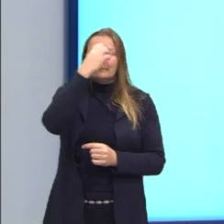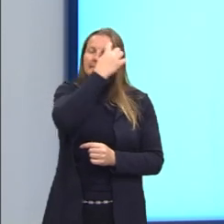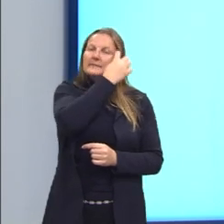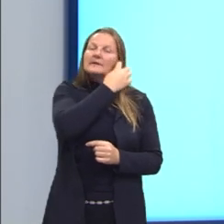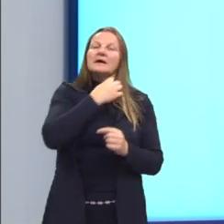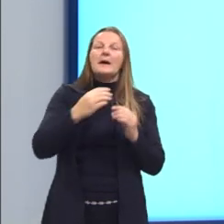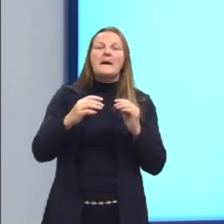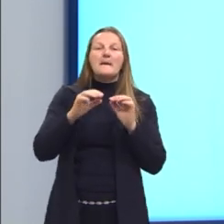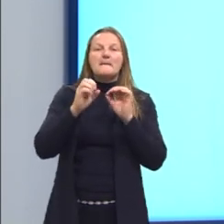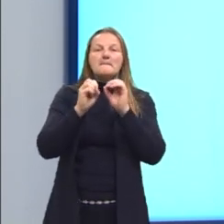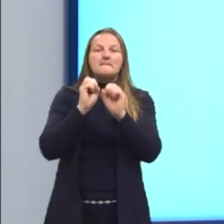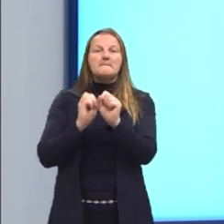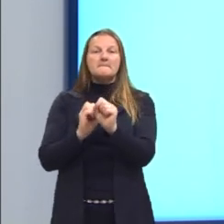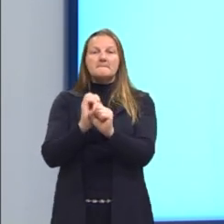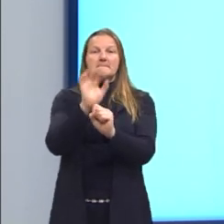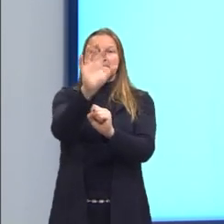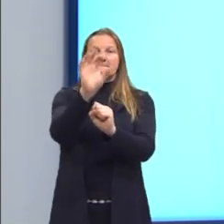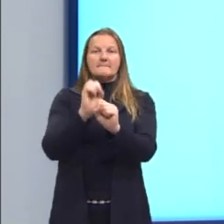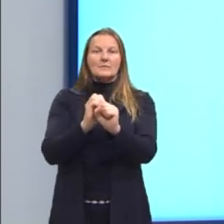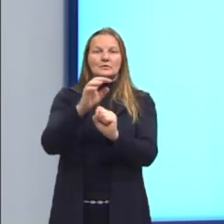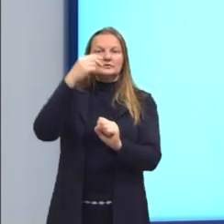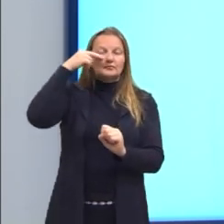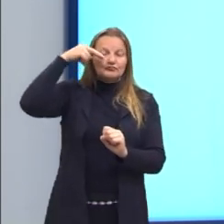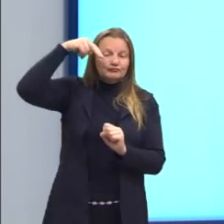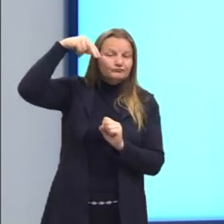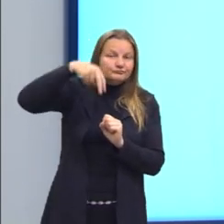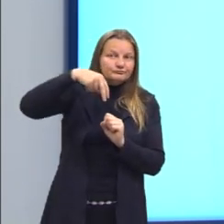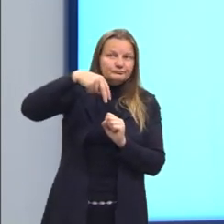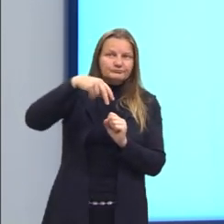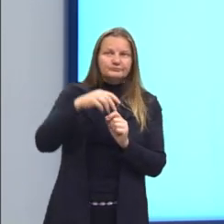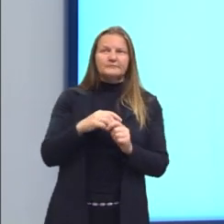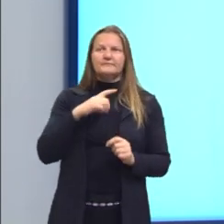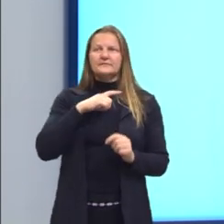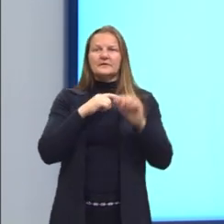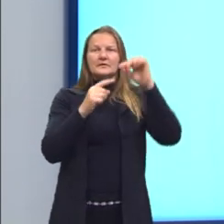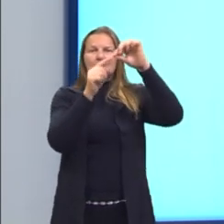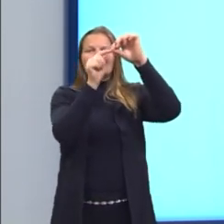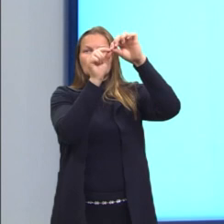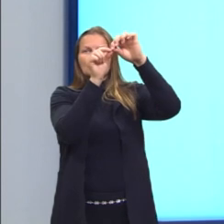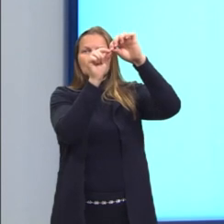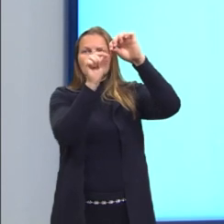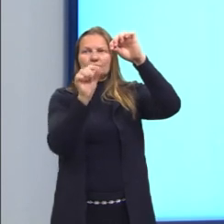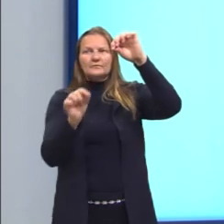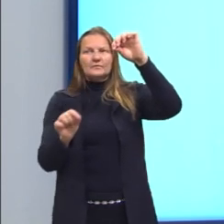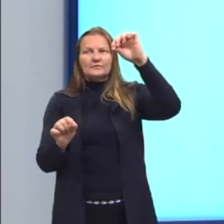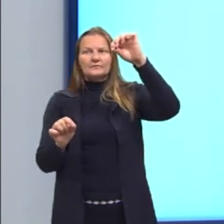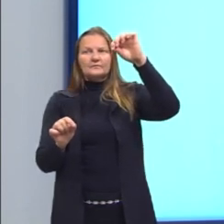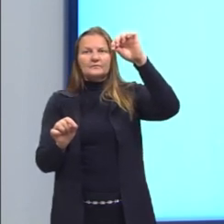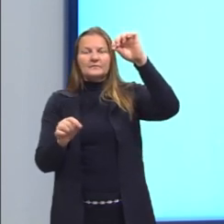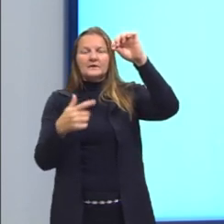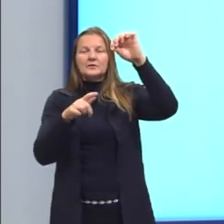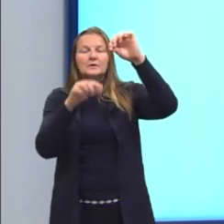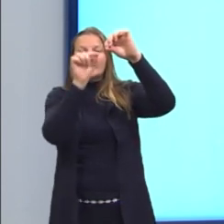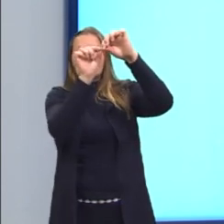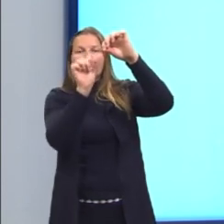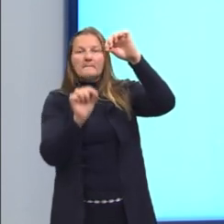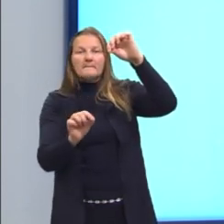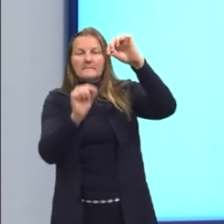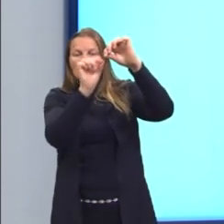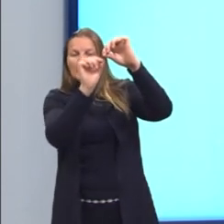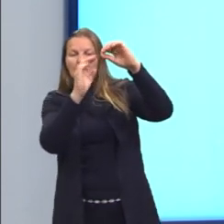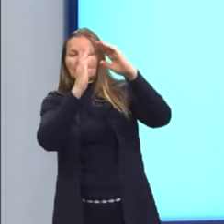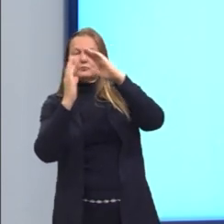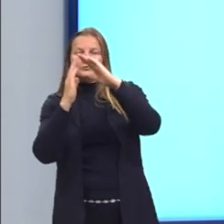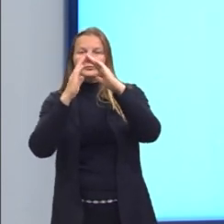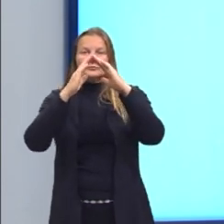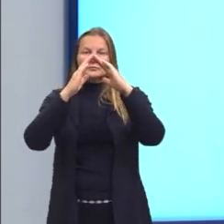a projeção né a vista lá de cima Esse vértice aqui ele não vai coinseed com esse. Central